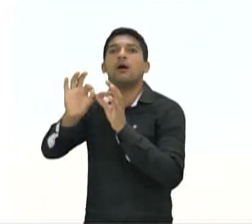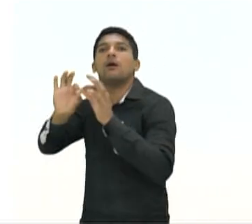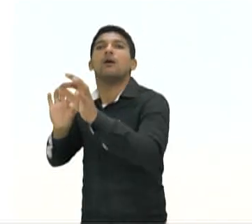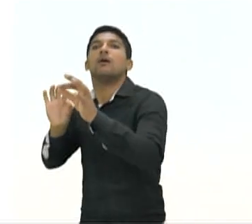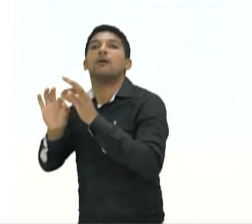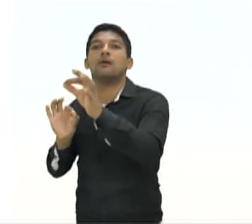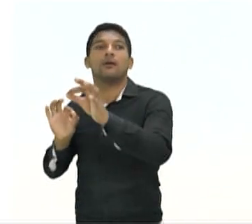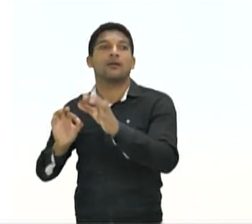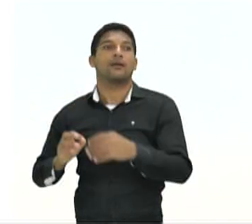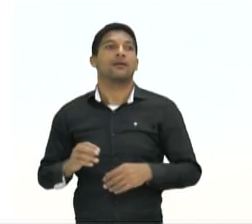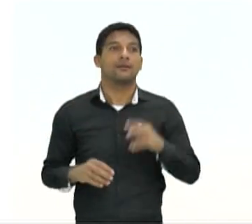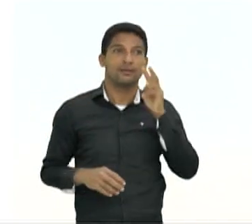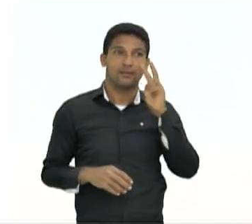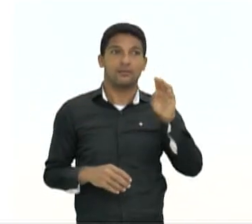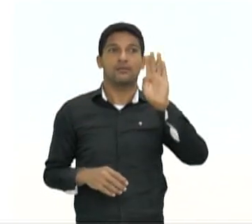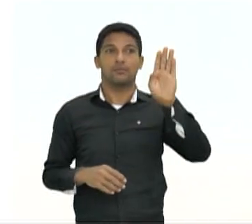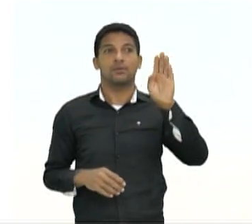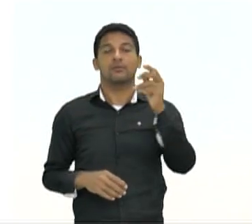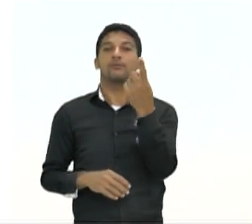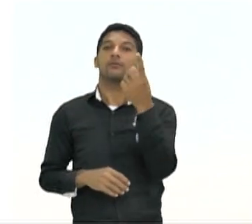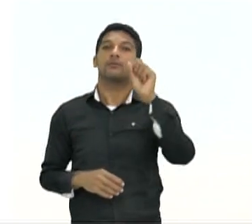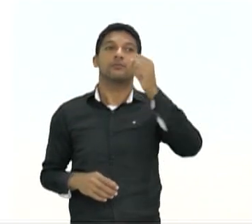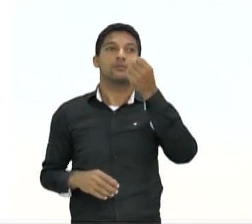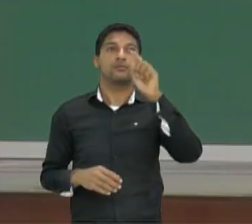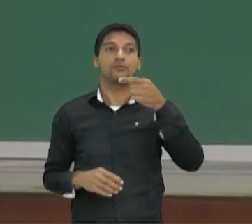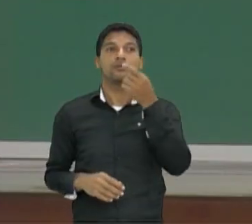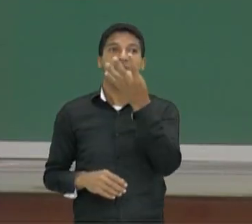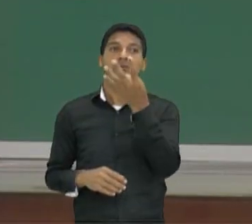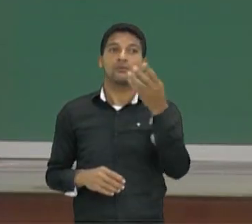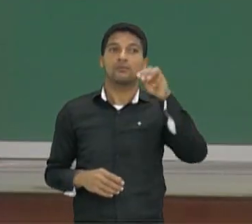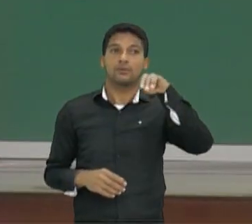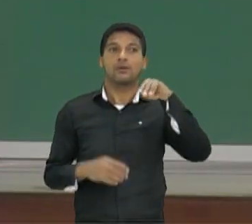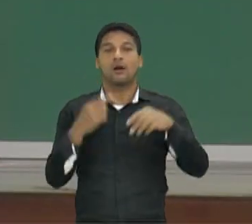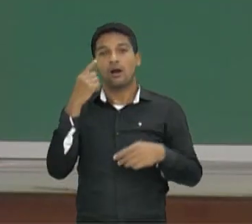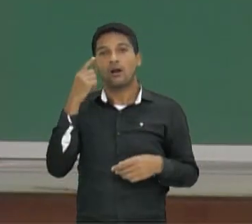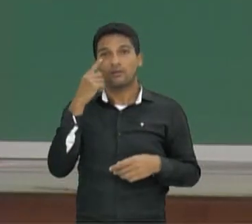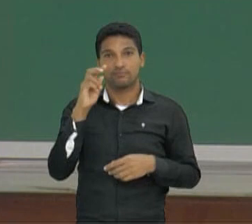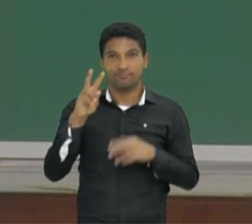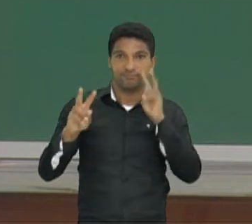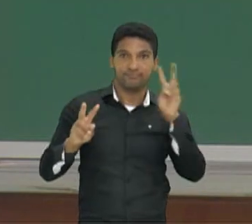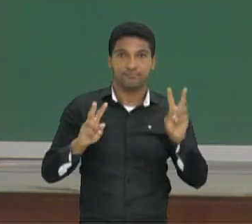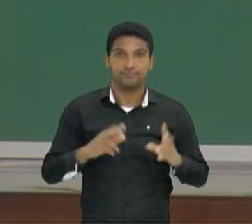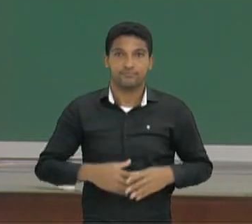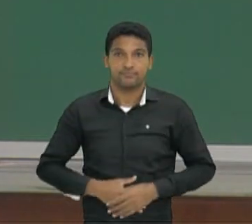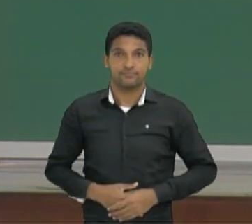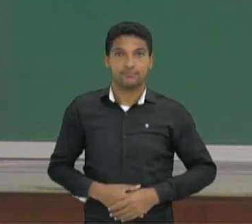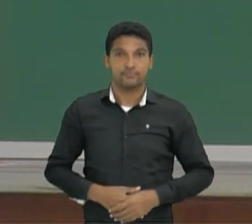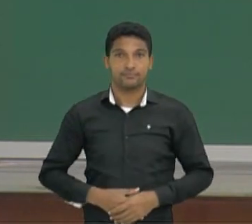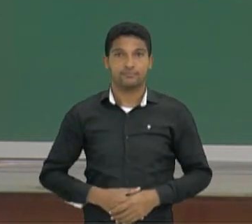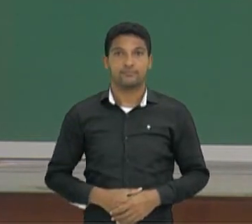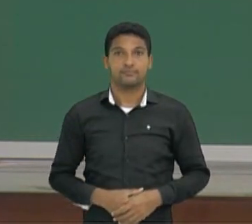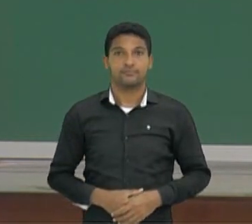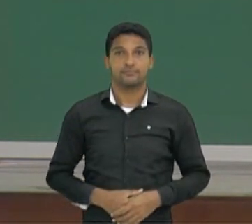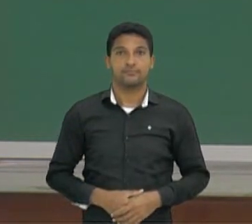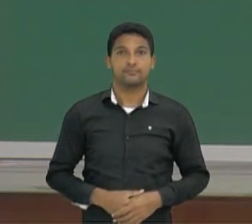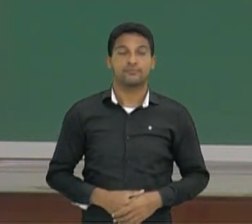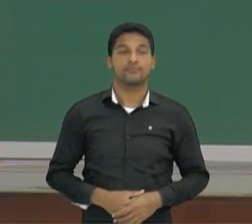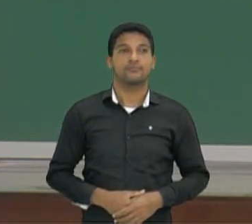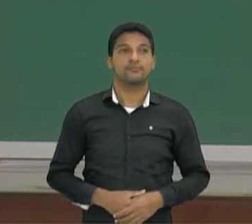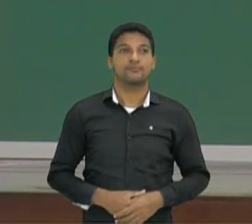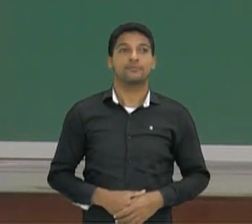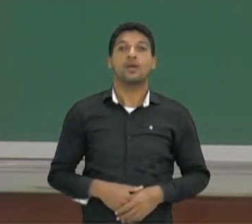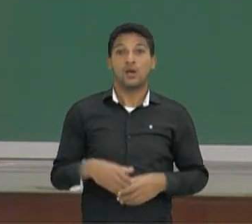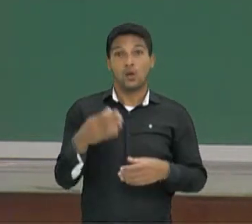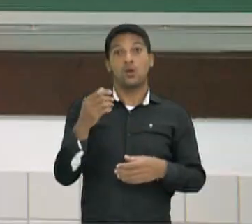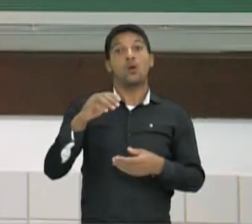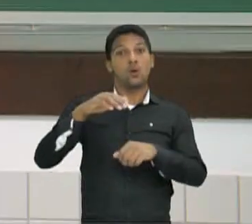18,44 metros. Então é a distância entre o arremessador e o rebatedor que fica na home plate. Bem tranquilo esse quiz para vocês, né? Mais